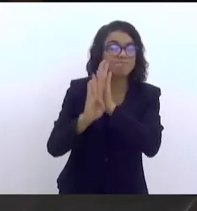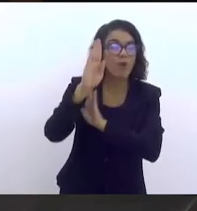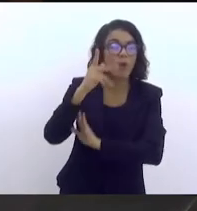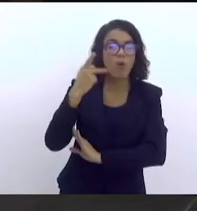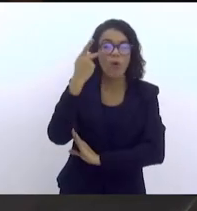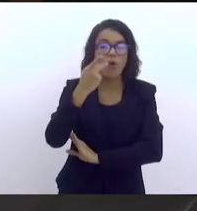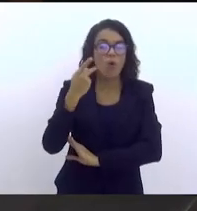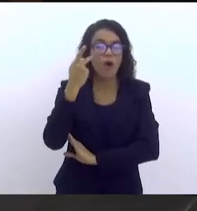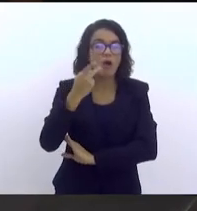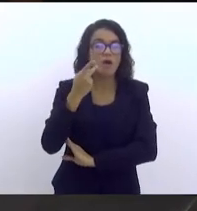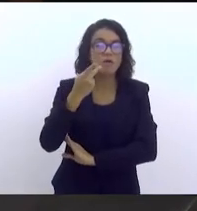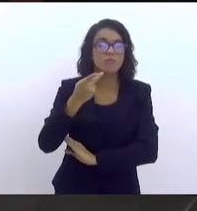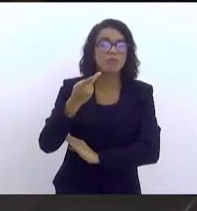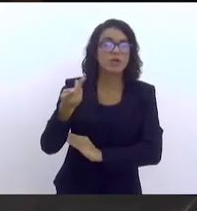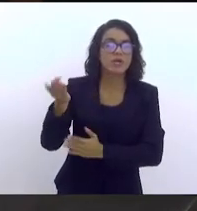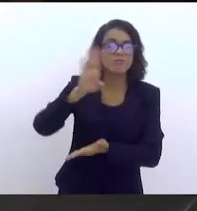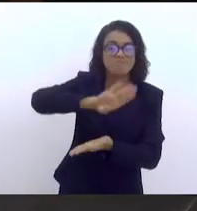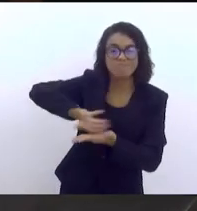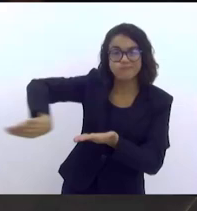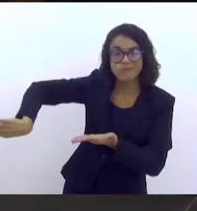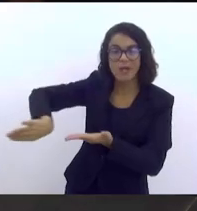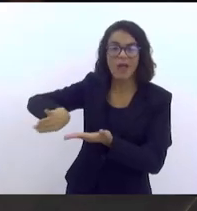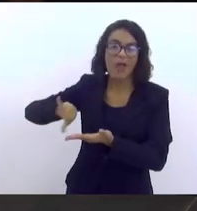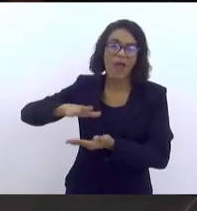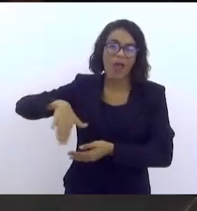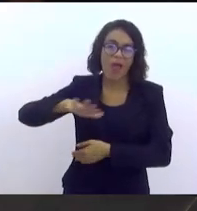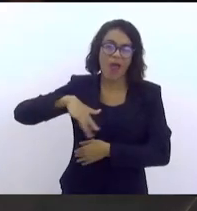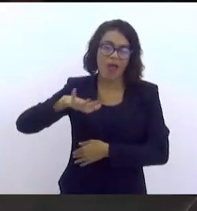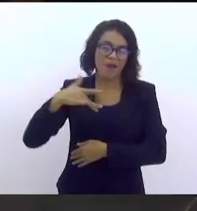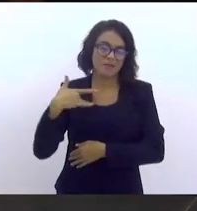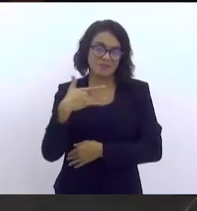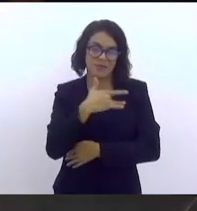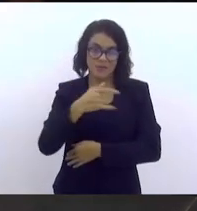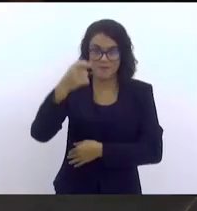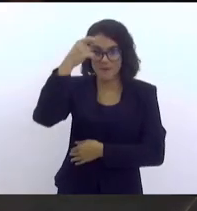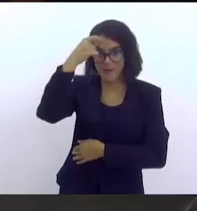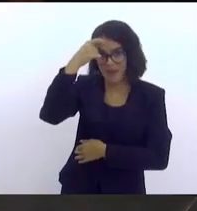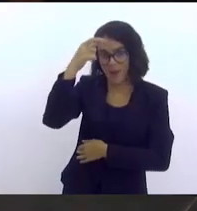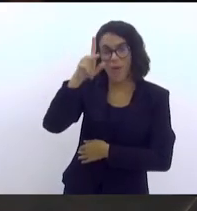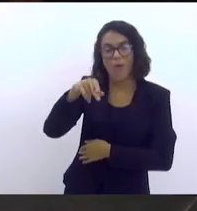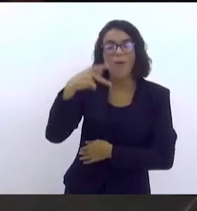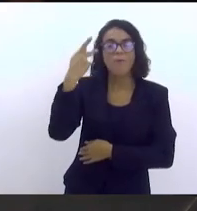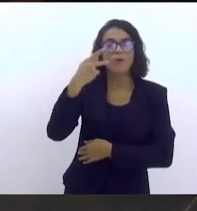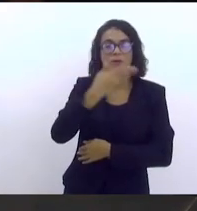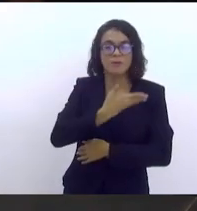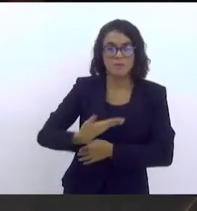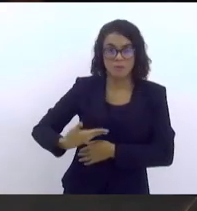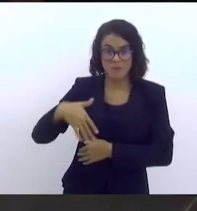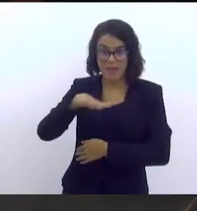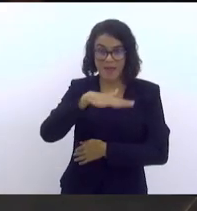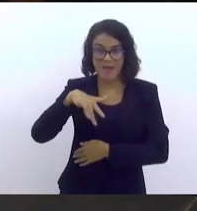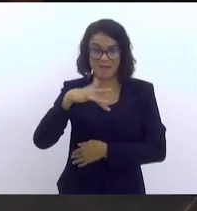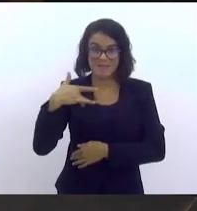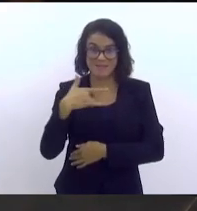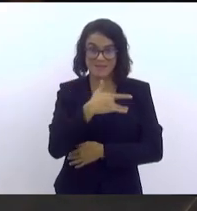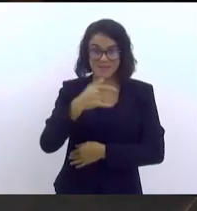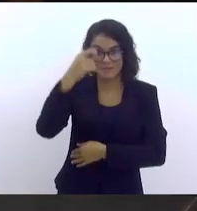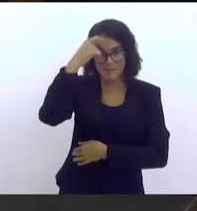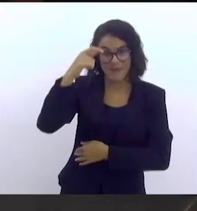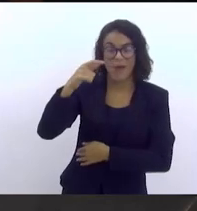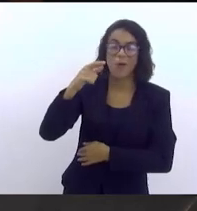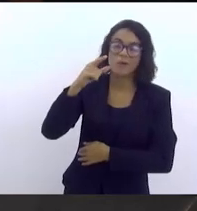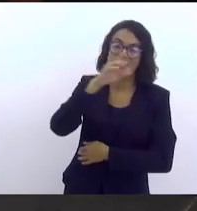desarticula o campo da Saúde Mental como política pública na rede de saúde mental de crianças e